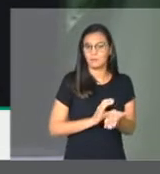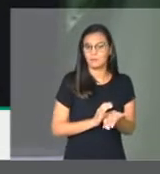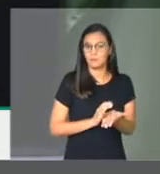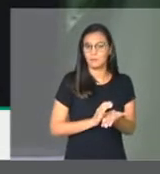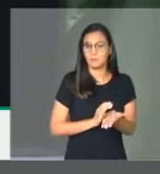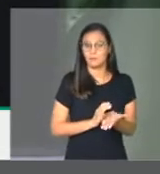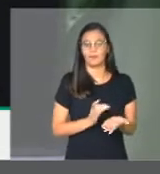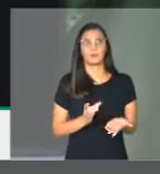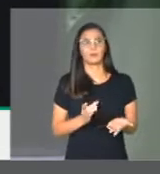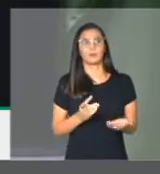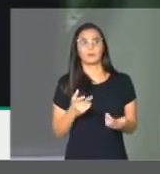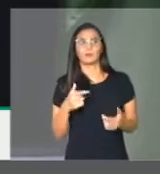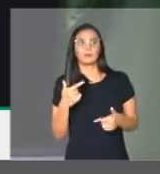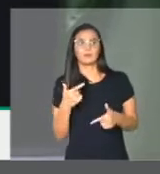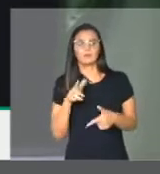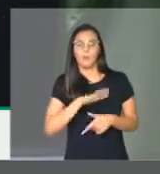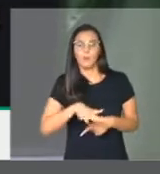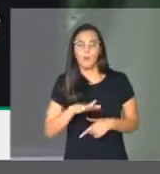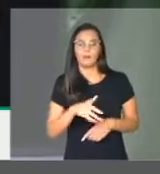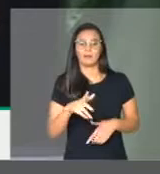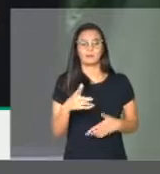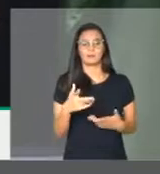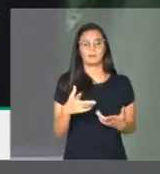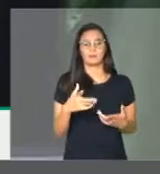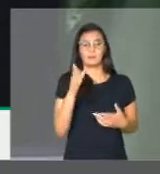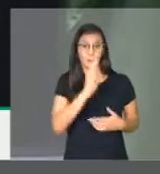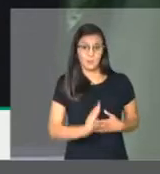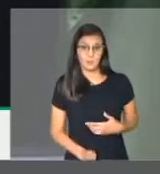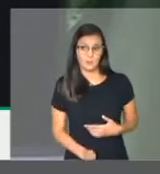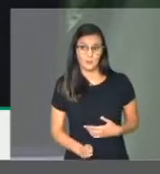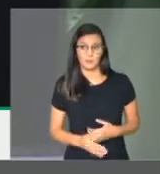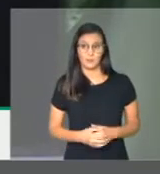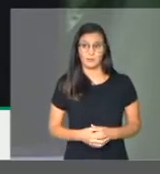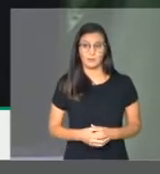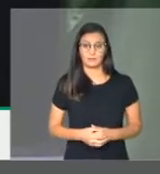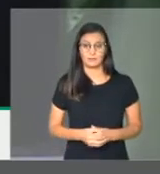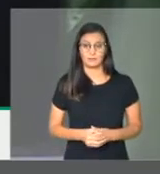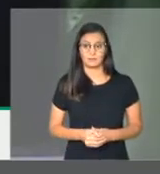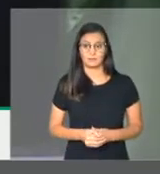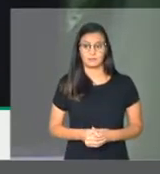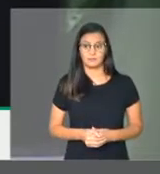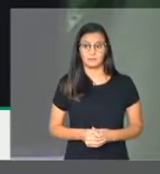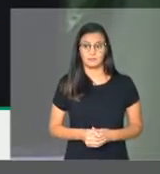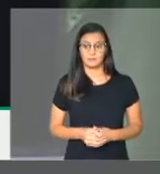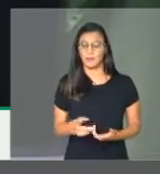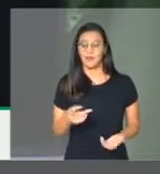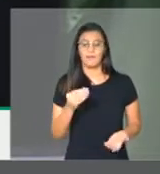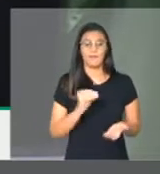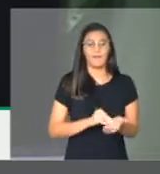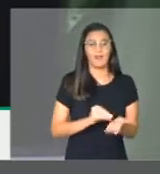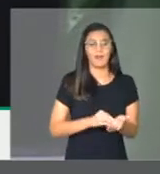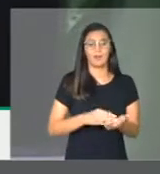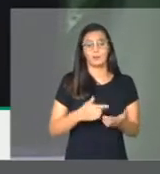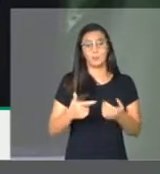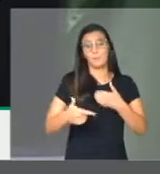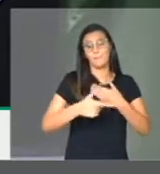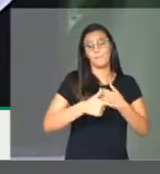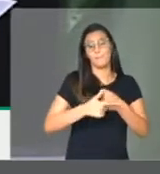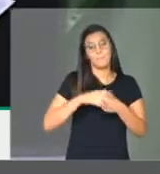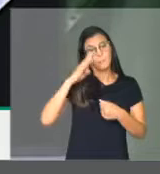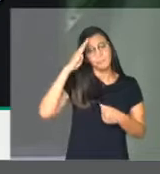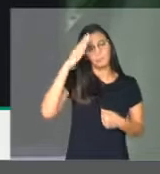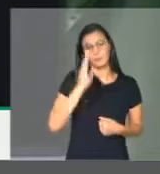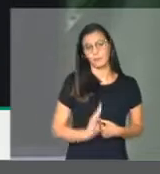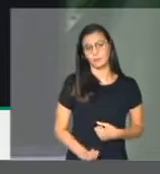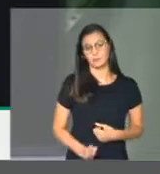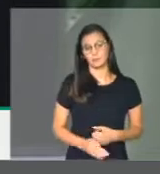entes subnacionais, privados das receitas que lhes permitiria dar conta de suas obrigações constitucionais.